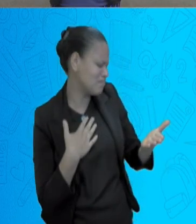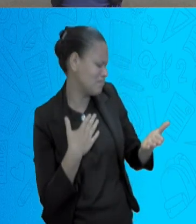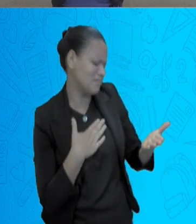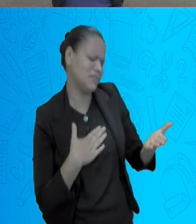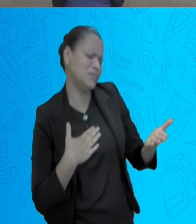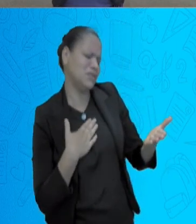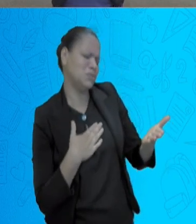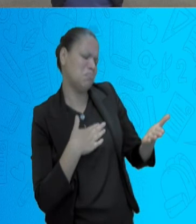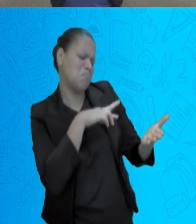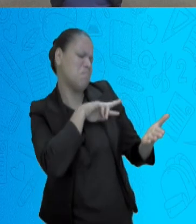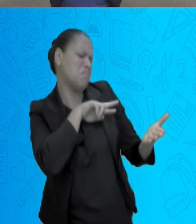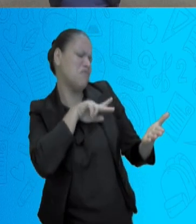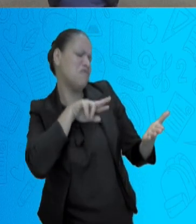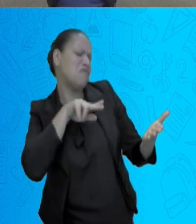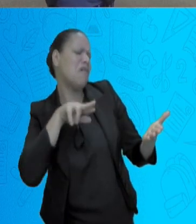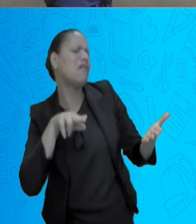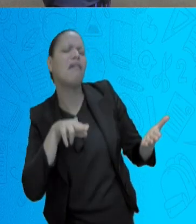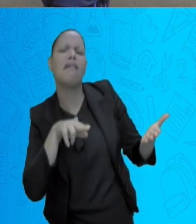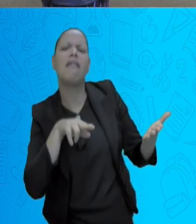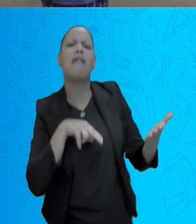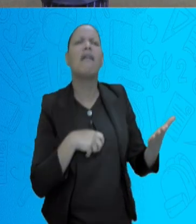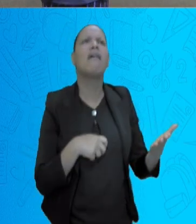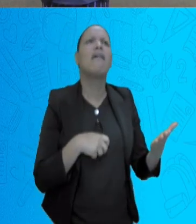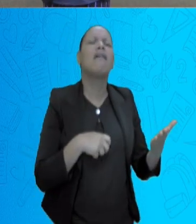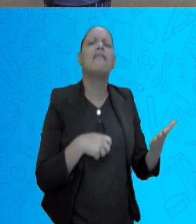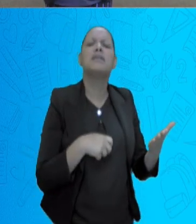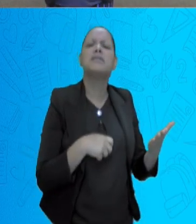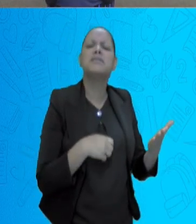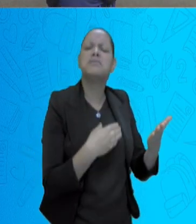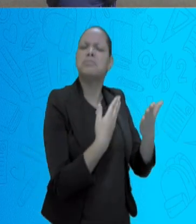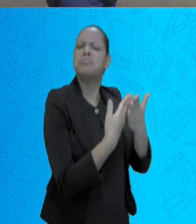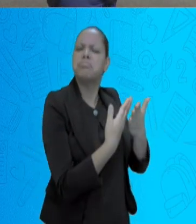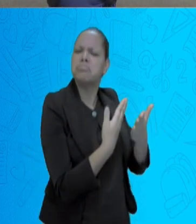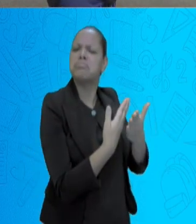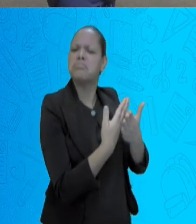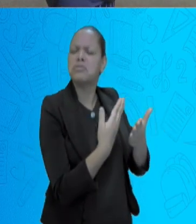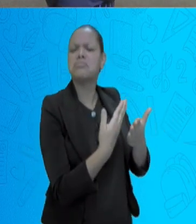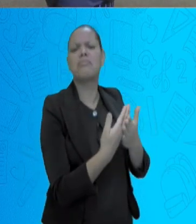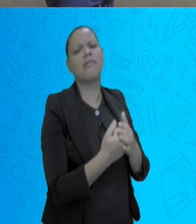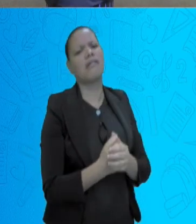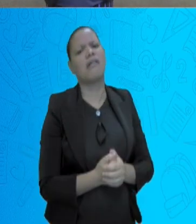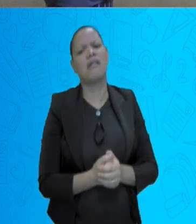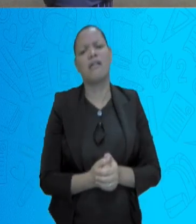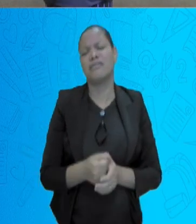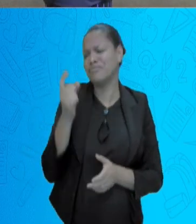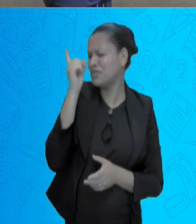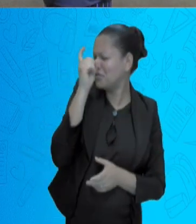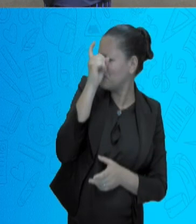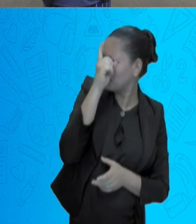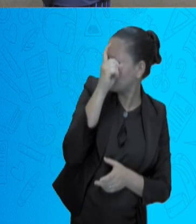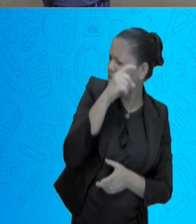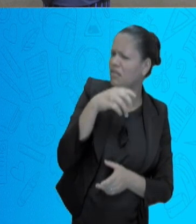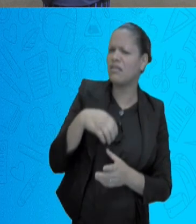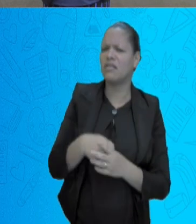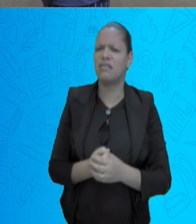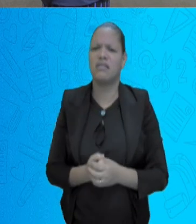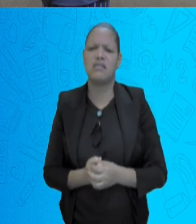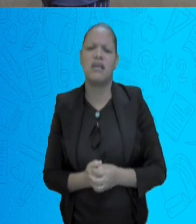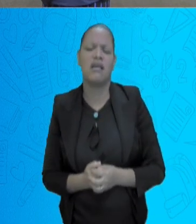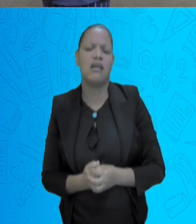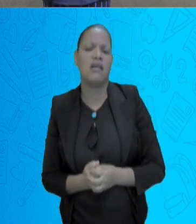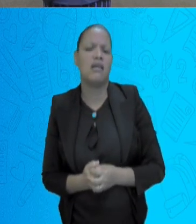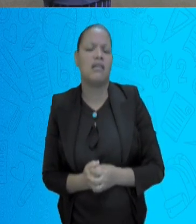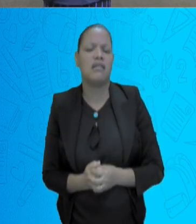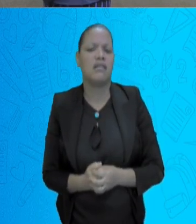porquê que você está sentindo essa diferença, como é que está sendo, e você vai anotando. Assim você vai ficar